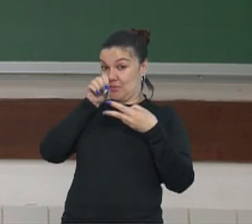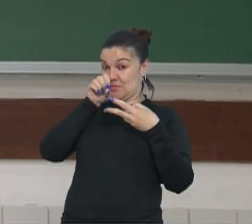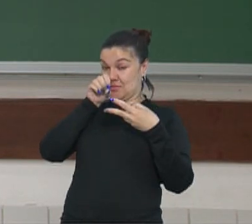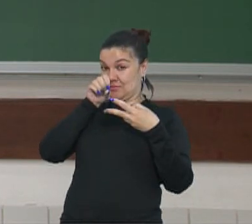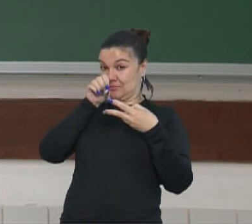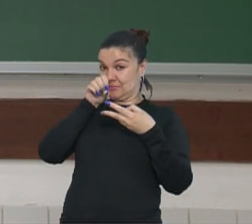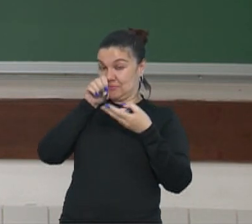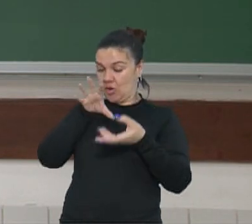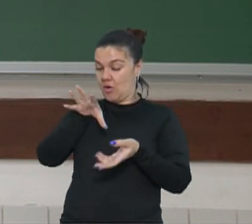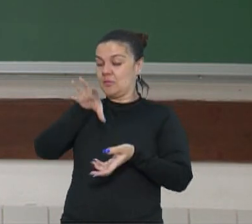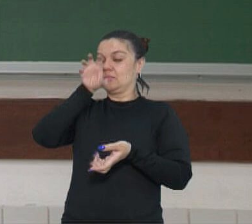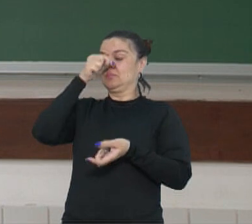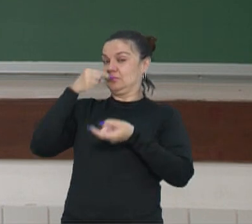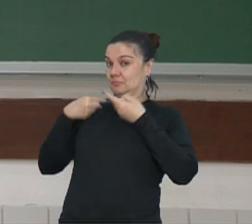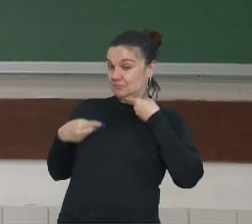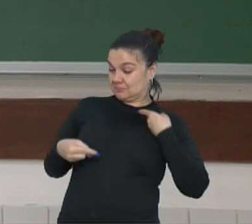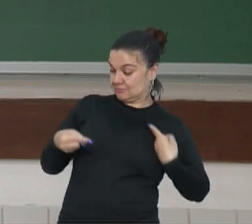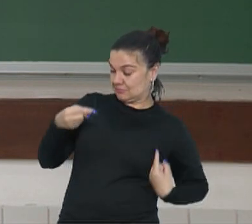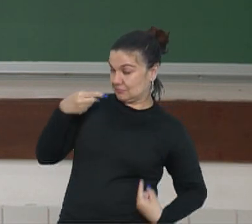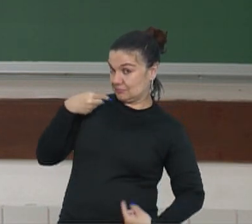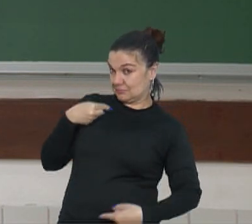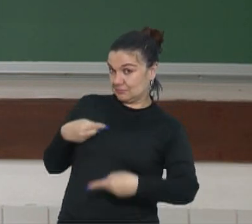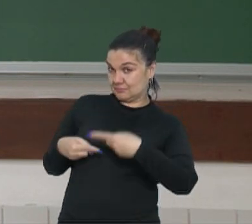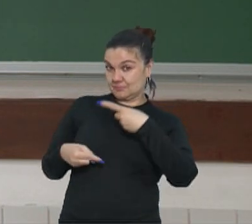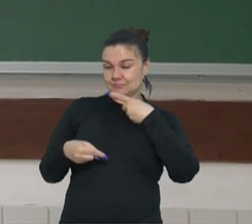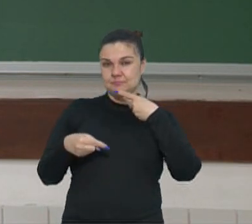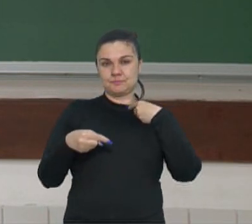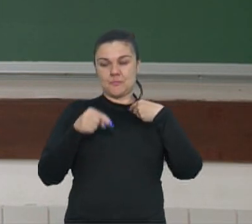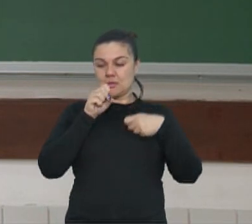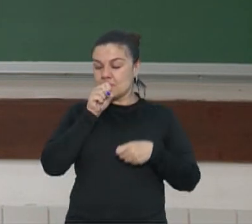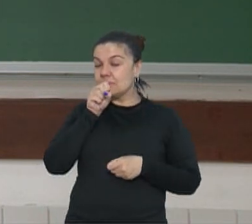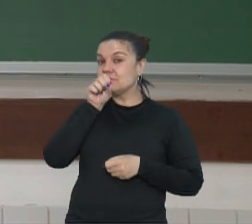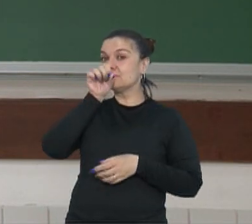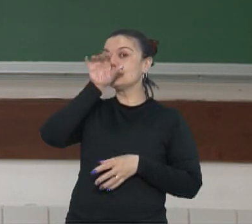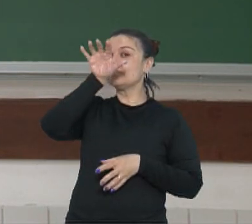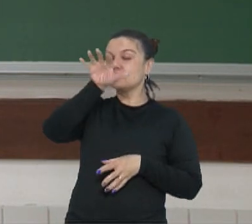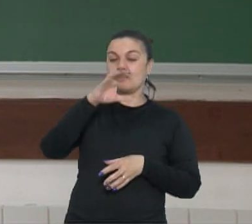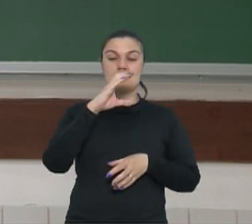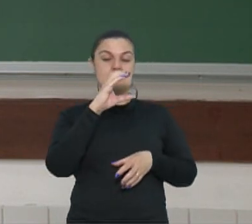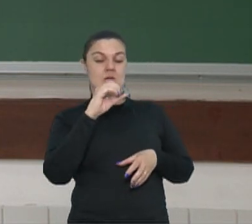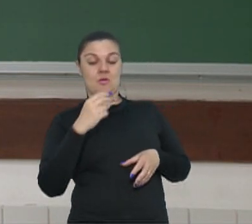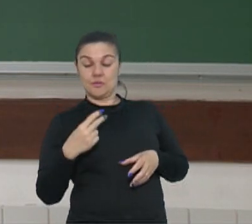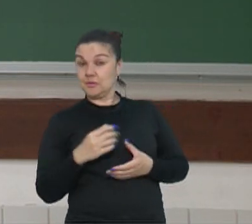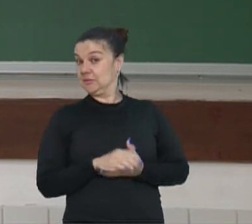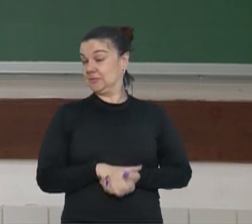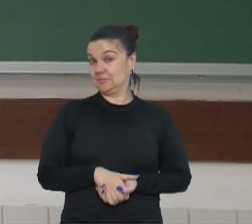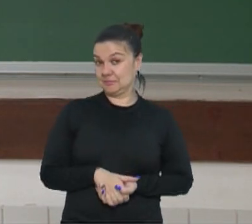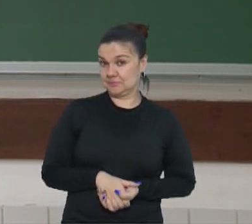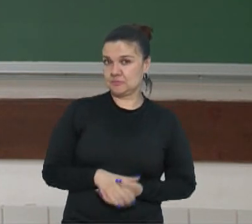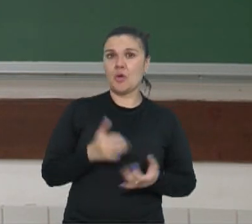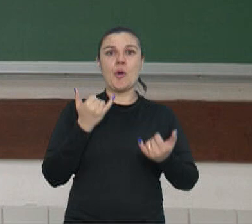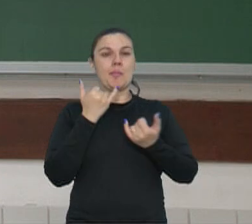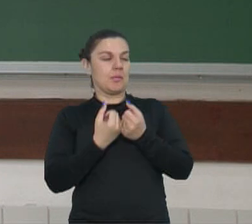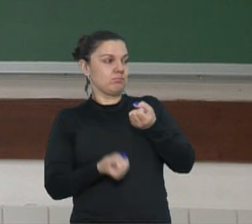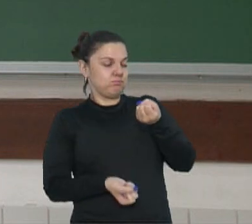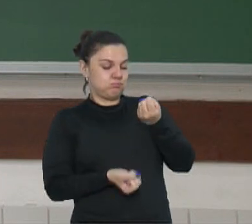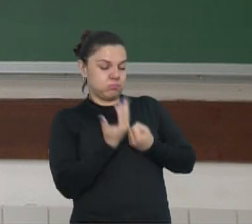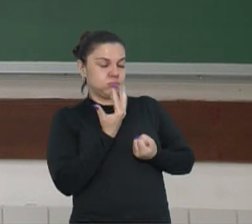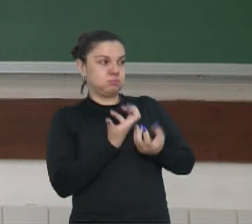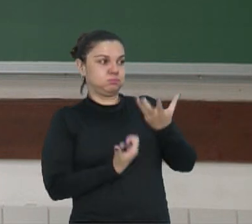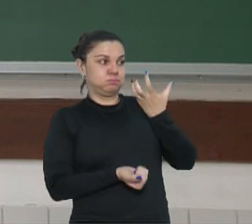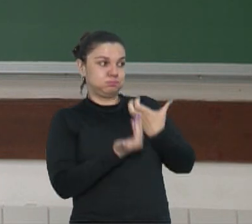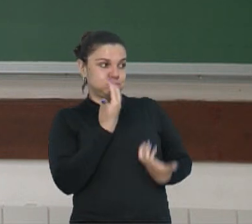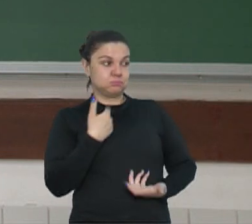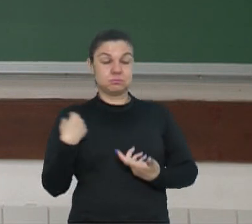dessa maneira. Então, o gás carbônico é produzido numa reação muito semelhante a uma combustão